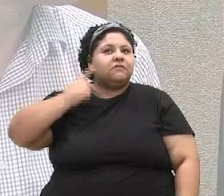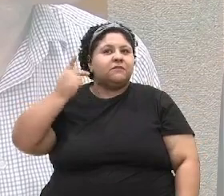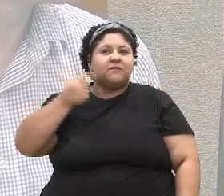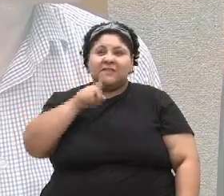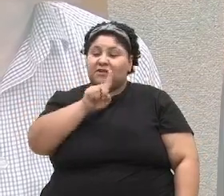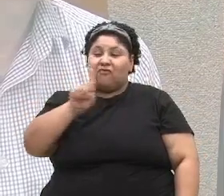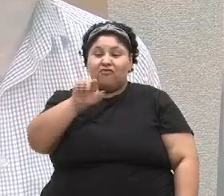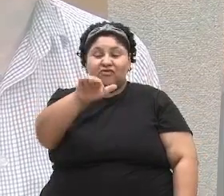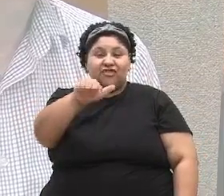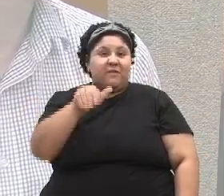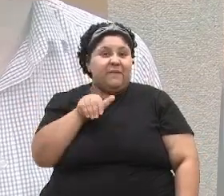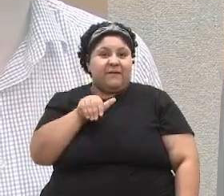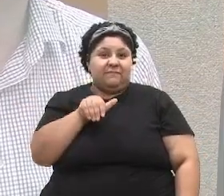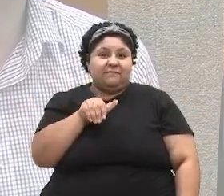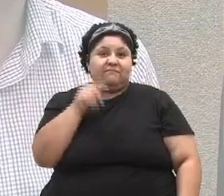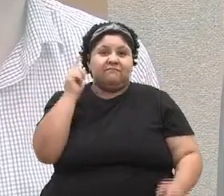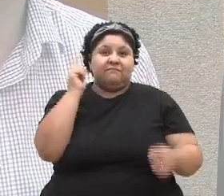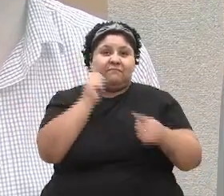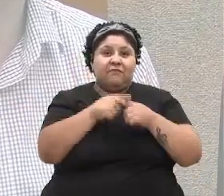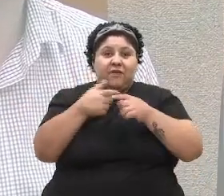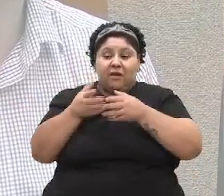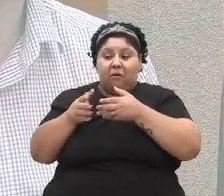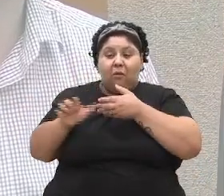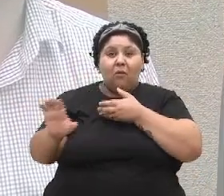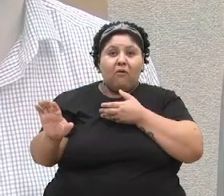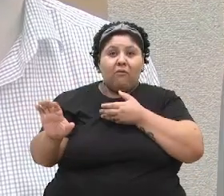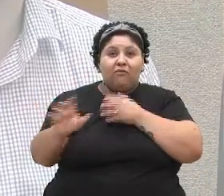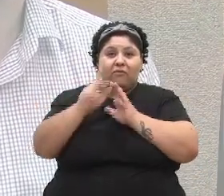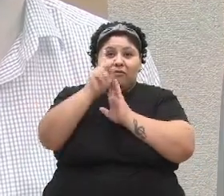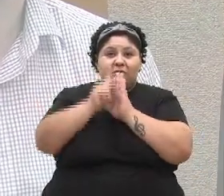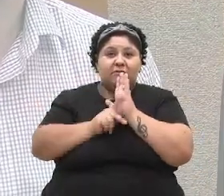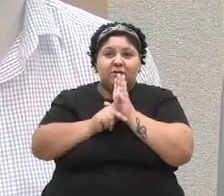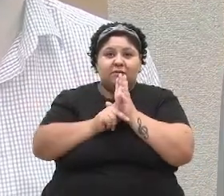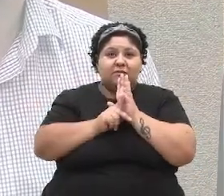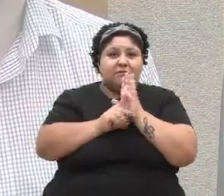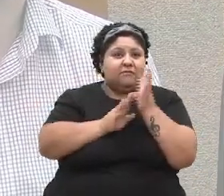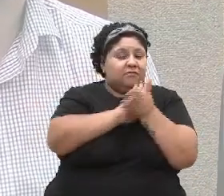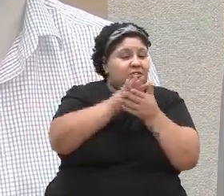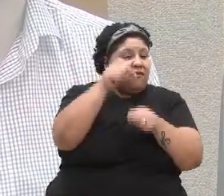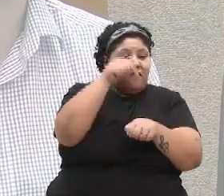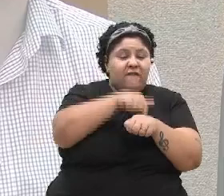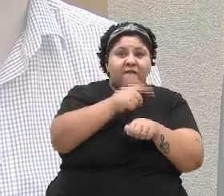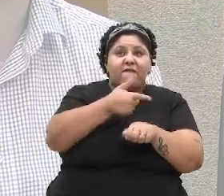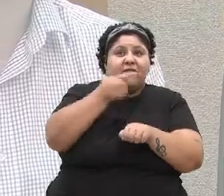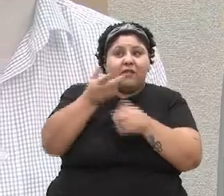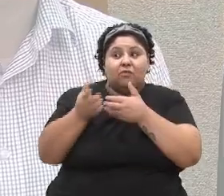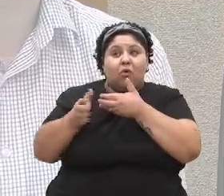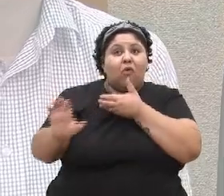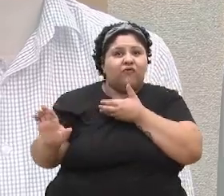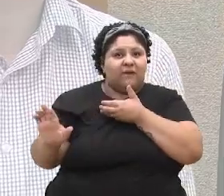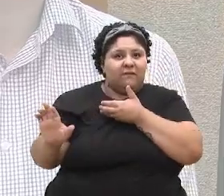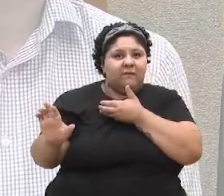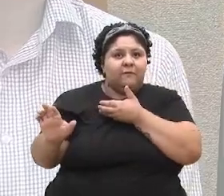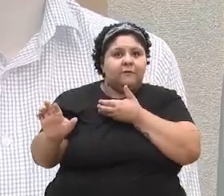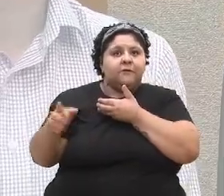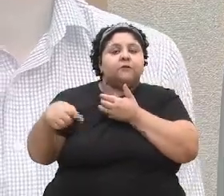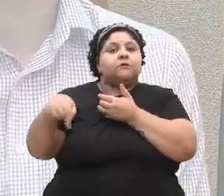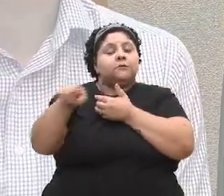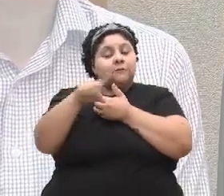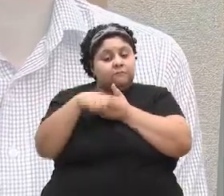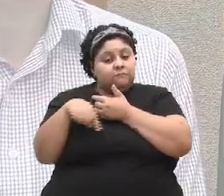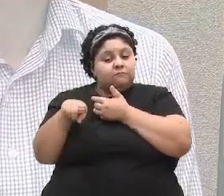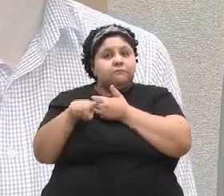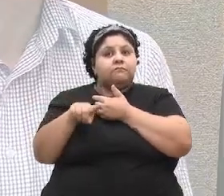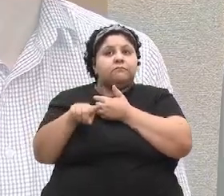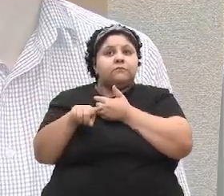foram chamados porque são contra o projeto. Em nenhum momento nós falamos que éramos contra. Nós,